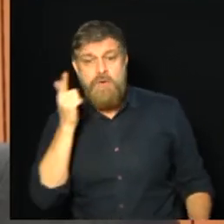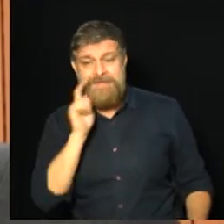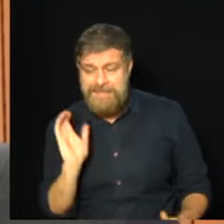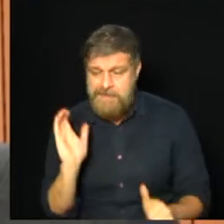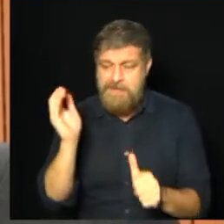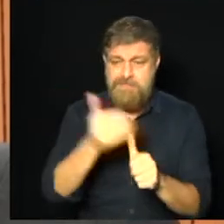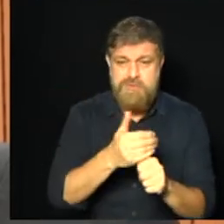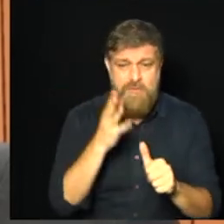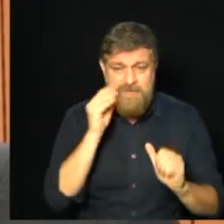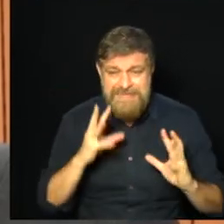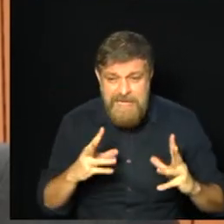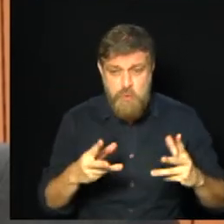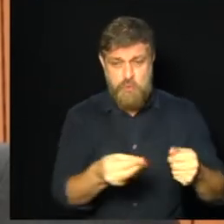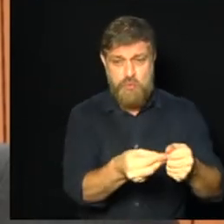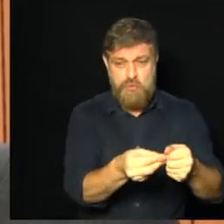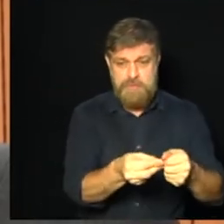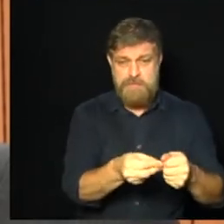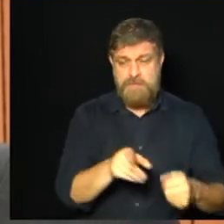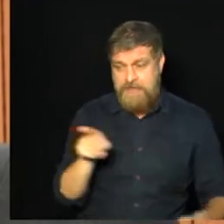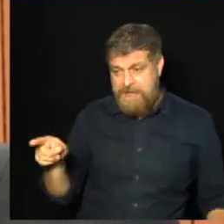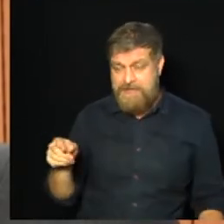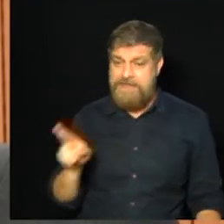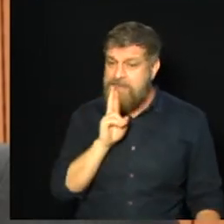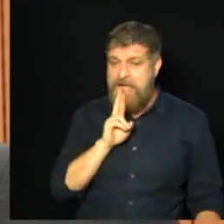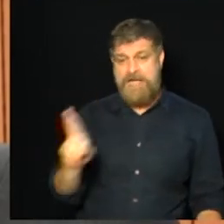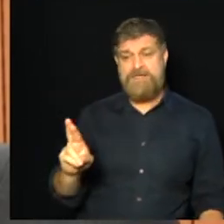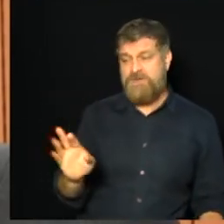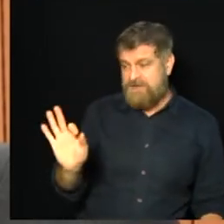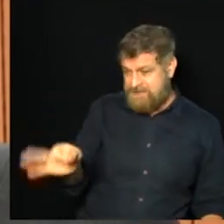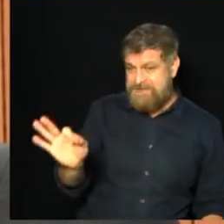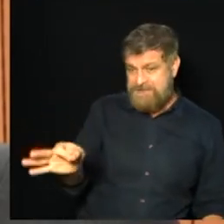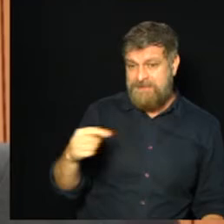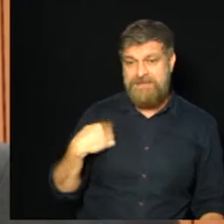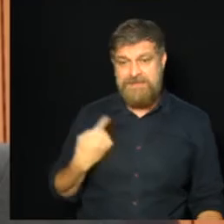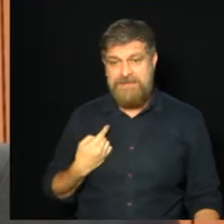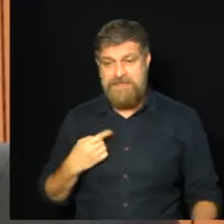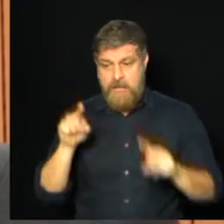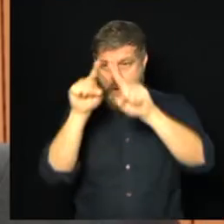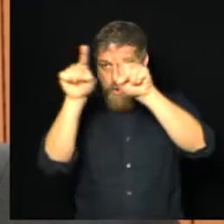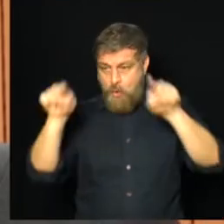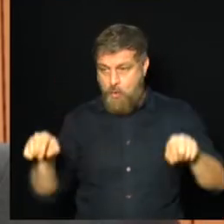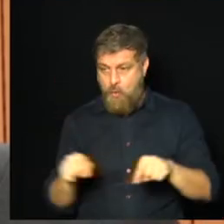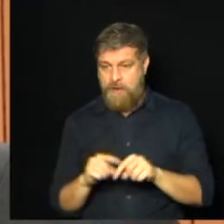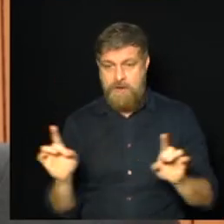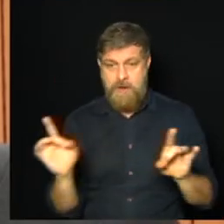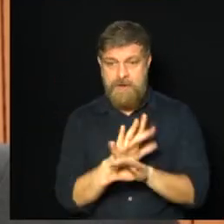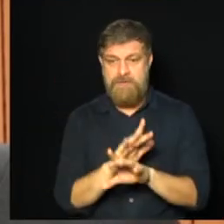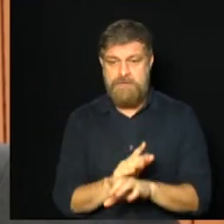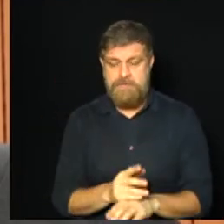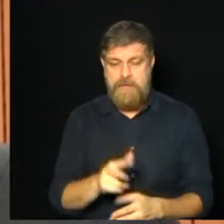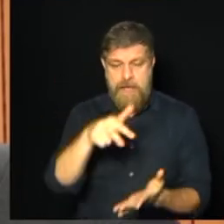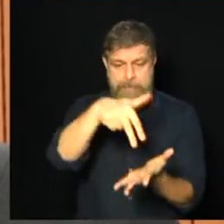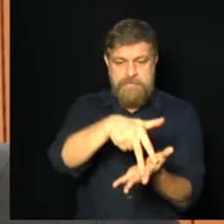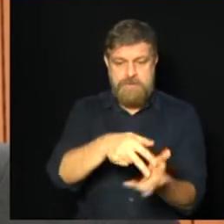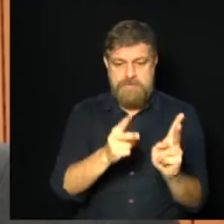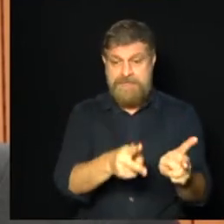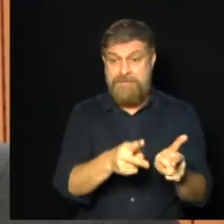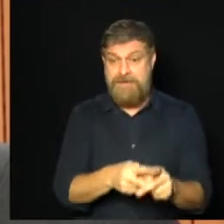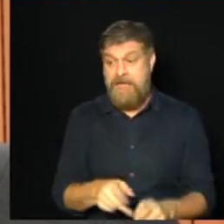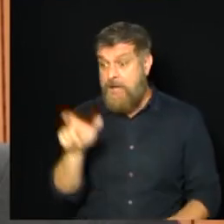os funcionários, ele mesmo já deu a resposta. Se você tem um quadro completo, você fixa mais gente do que se a pessoa tem que trabalhar por